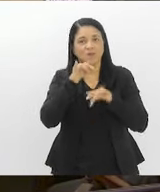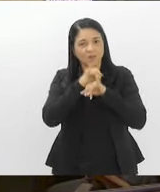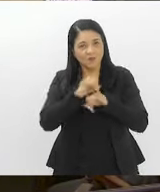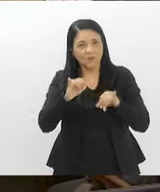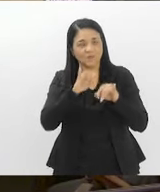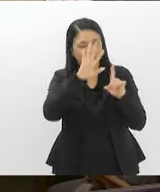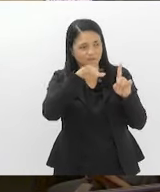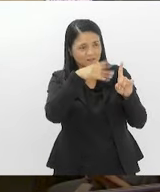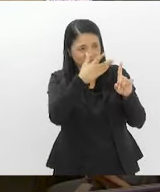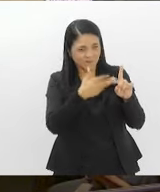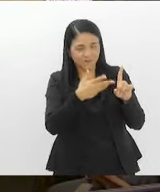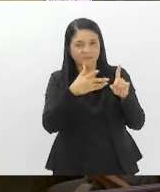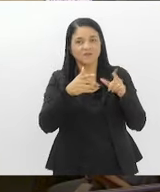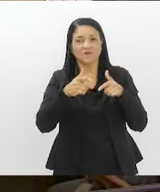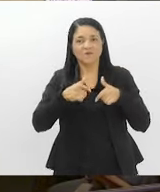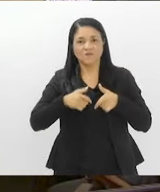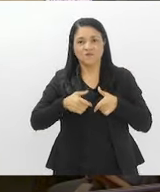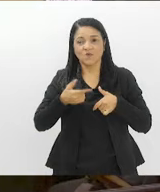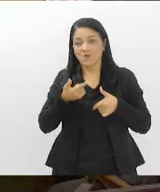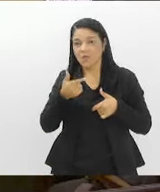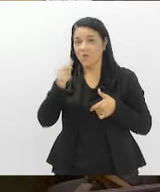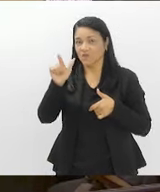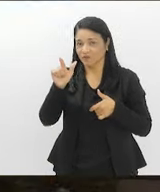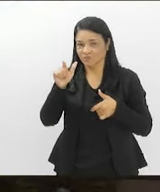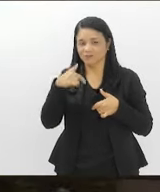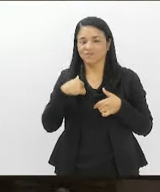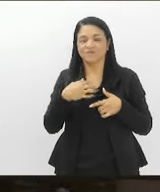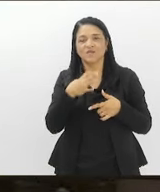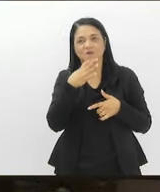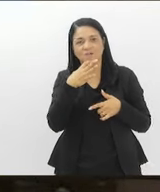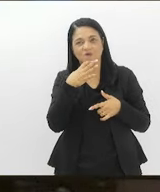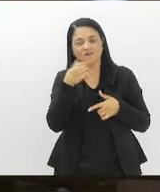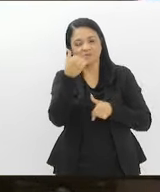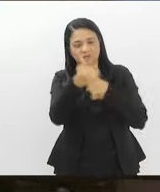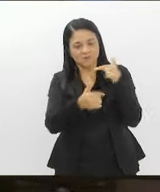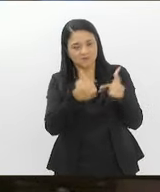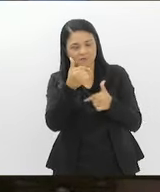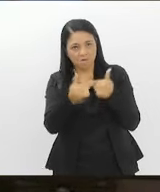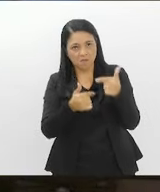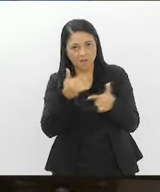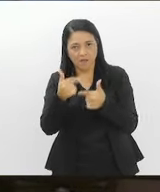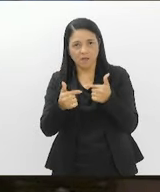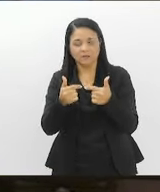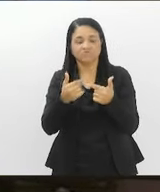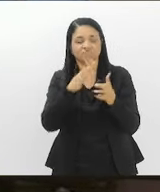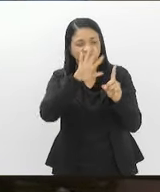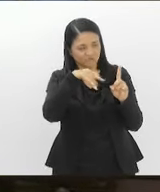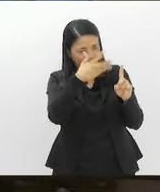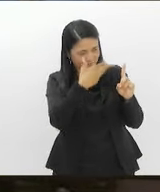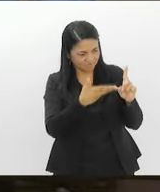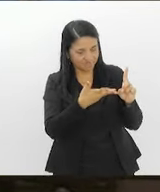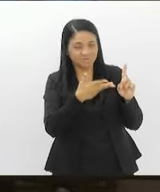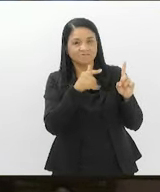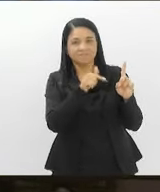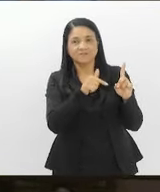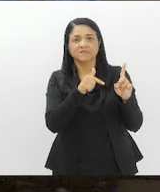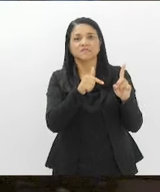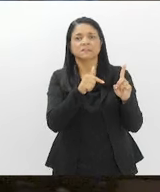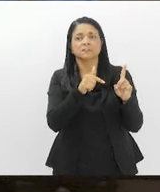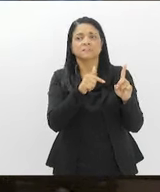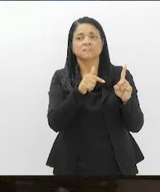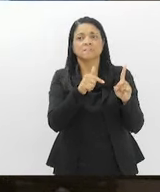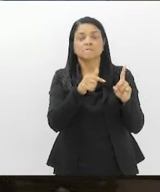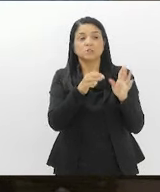com uma outra comenda da casa, nesse reconhecimento desse trabalho de envergadura de Vossa Excelência, que muitas das vezes é um